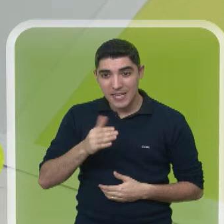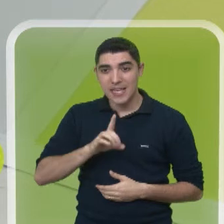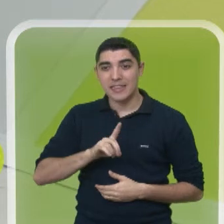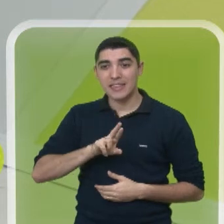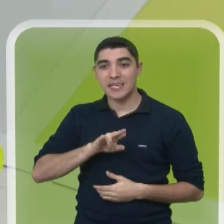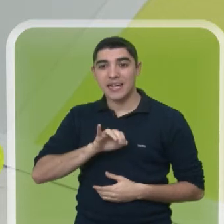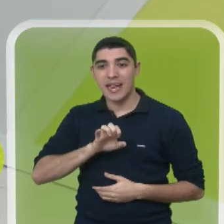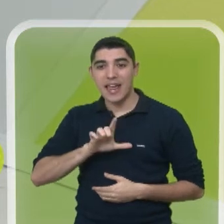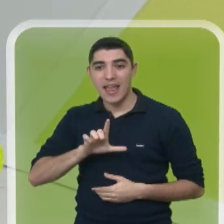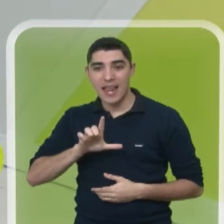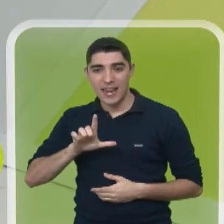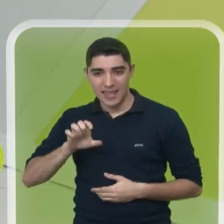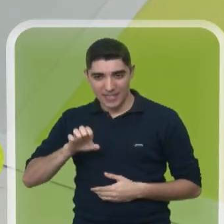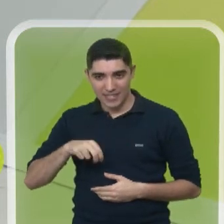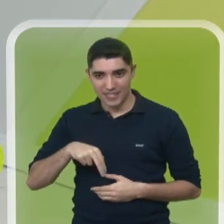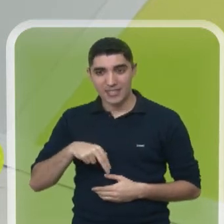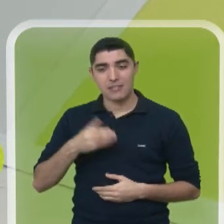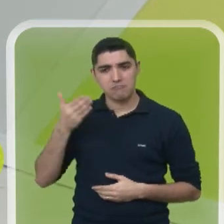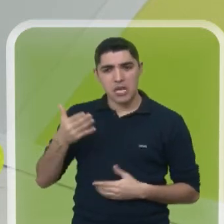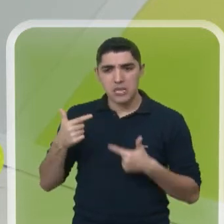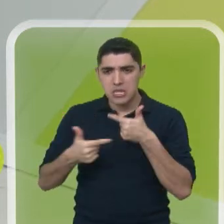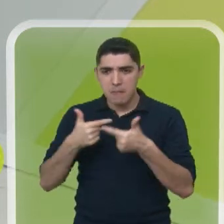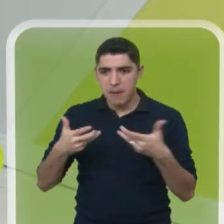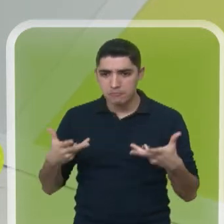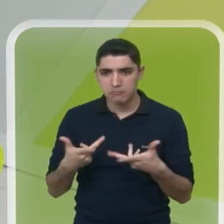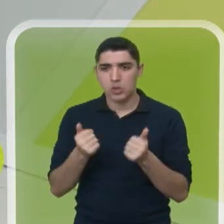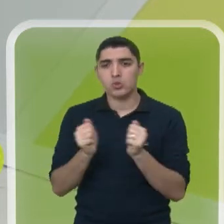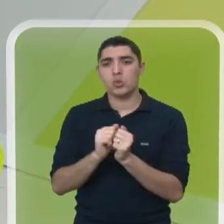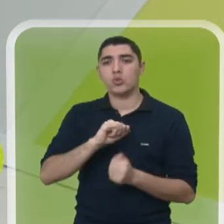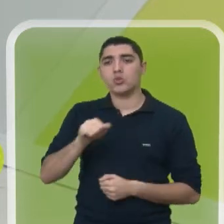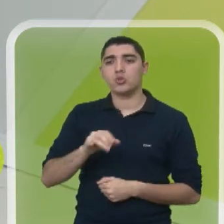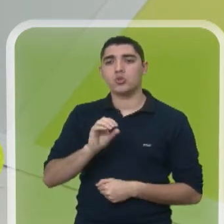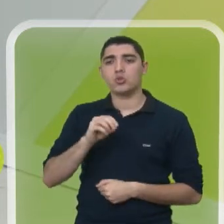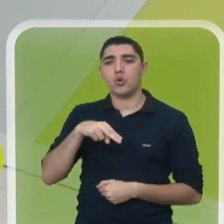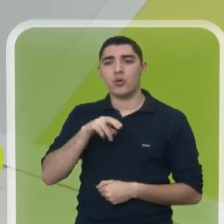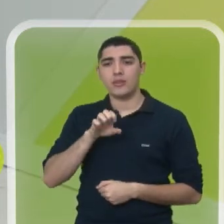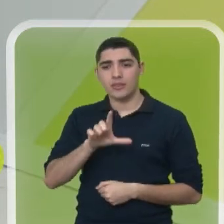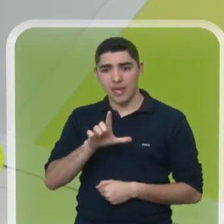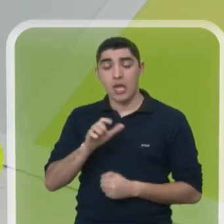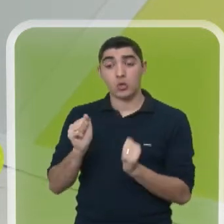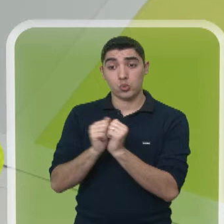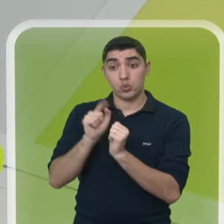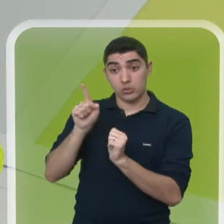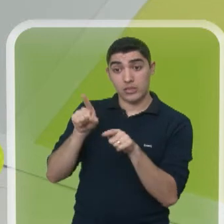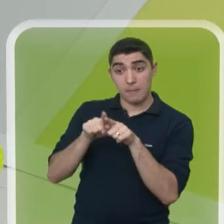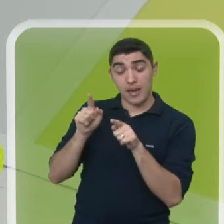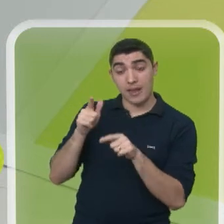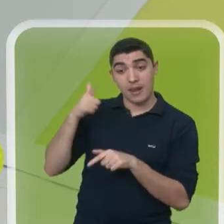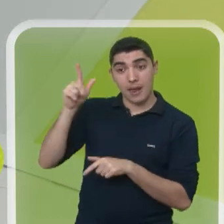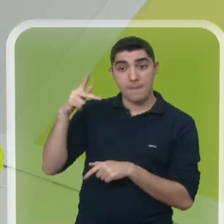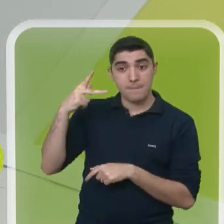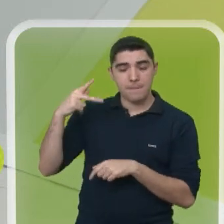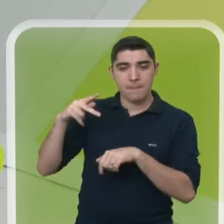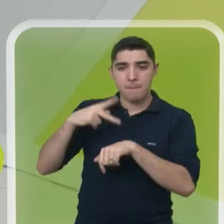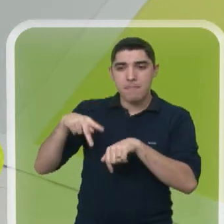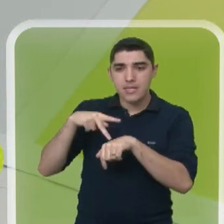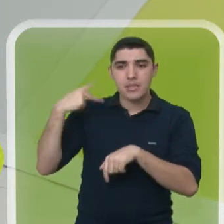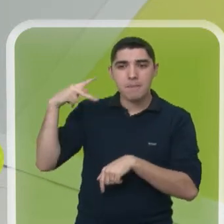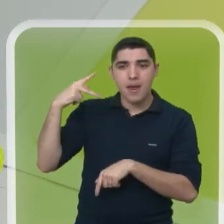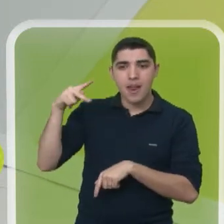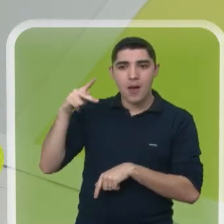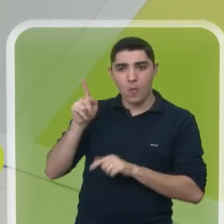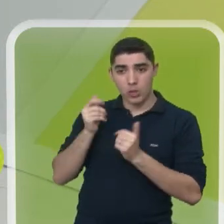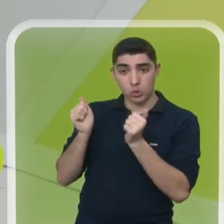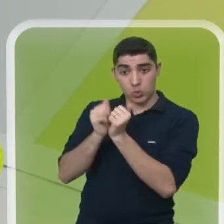pelo trabalho. A Driellen, que faz um trabalho fantástico, junto com o Jonel, que é daqui de São José também, está com a seleção brasileira lá no Paraguai, fazendo um trabalho fantástico